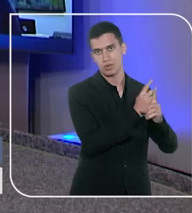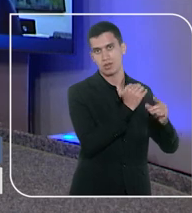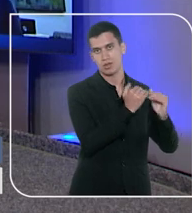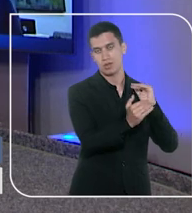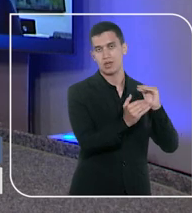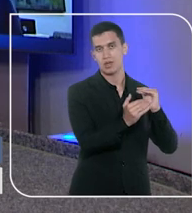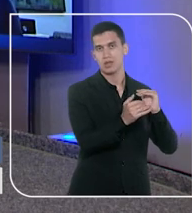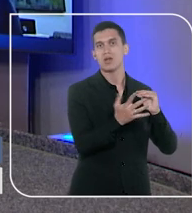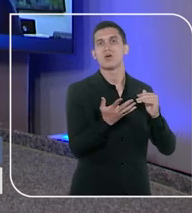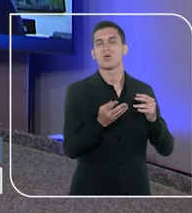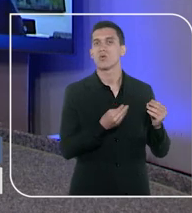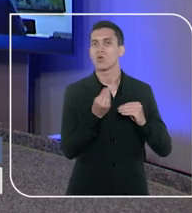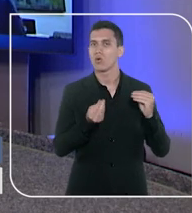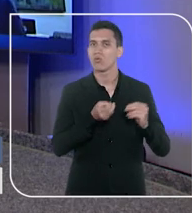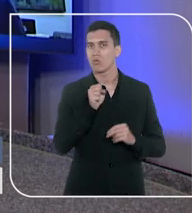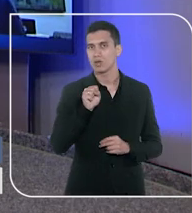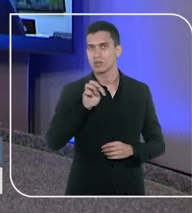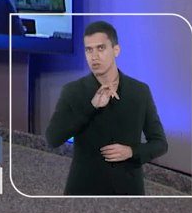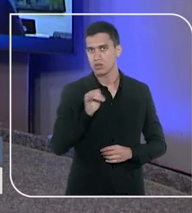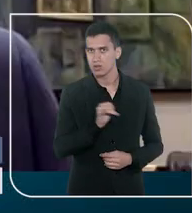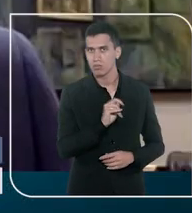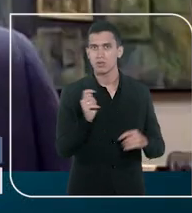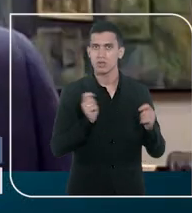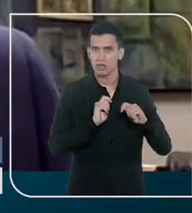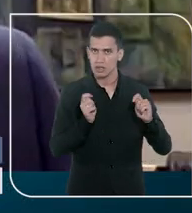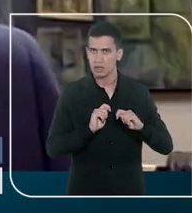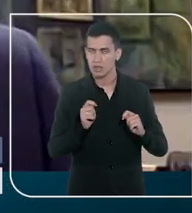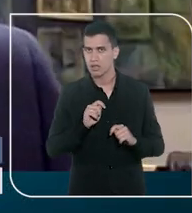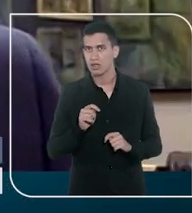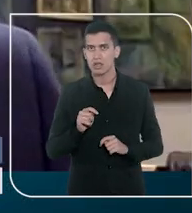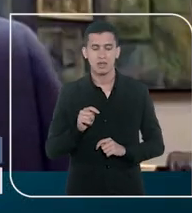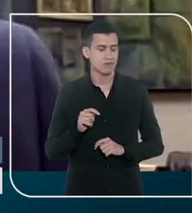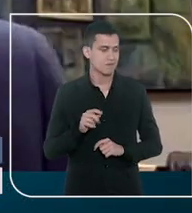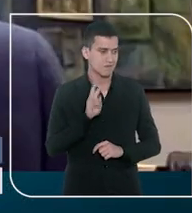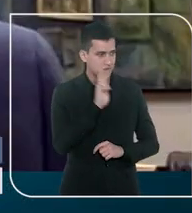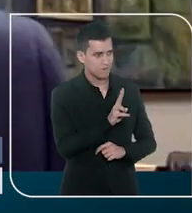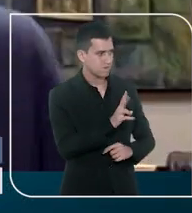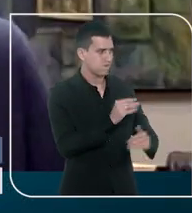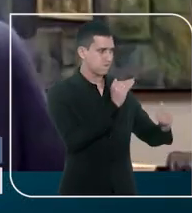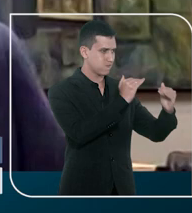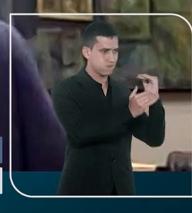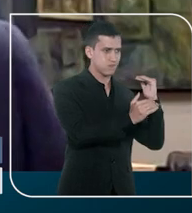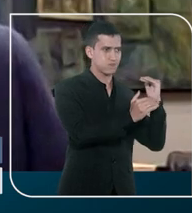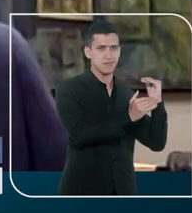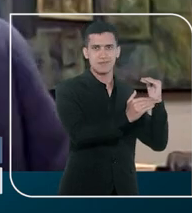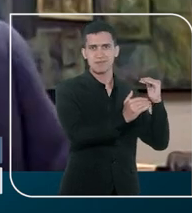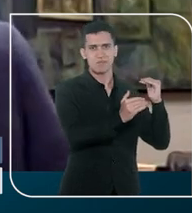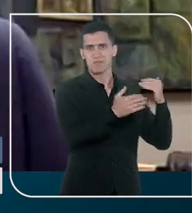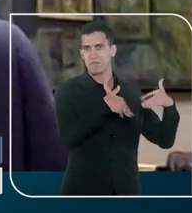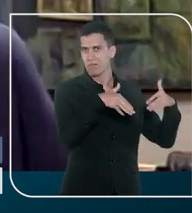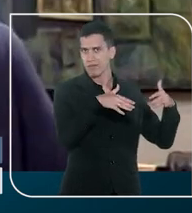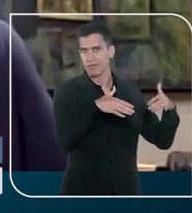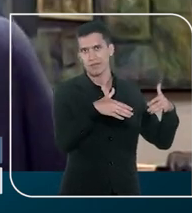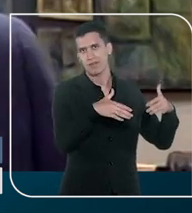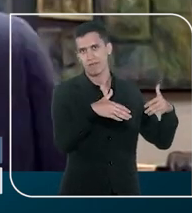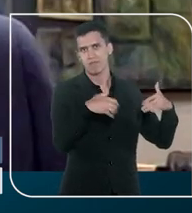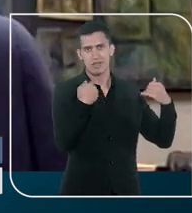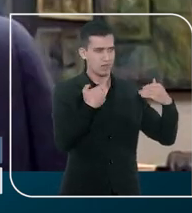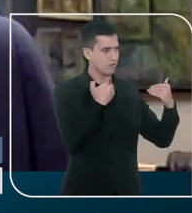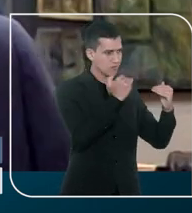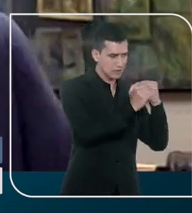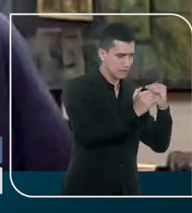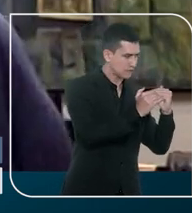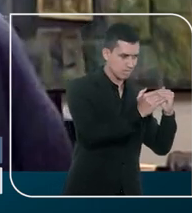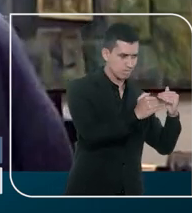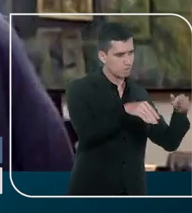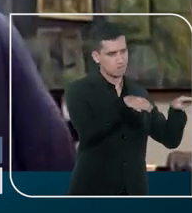STJ poderia não resolver essa divergência, já que uma das suas missões é justamente a uniformização? Então, acaba